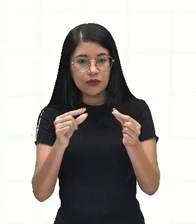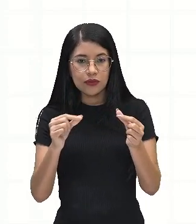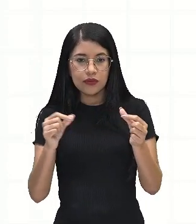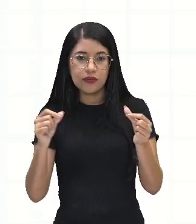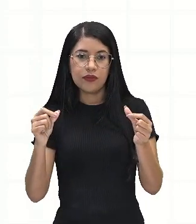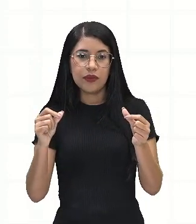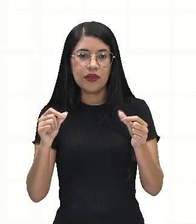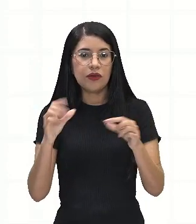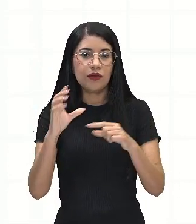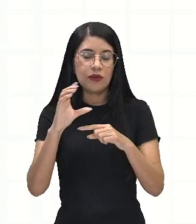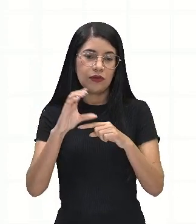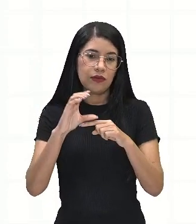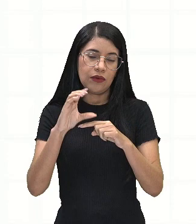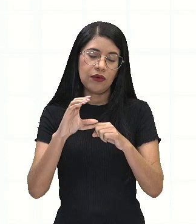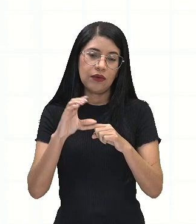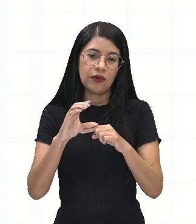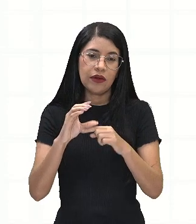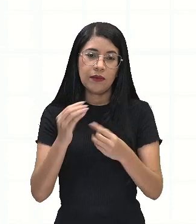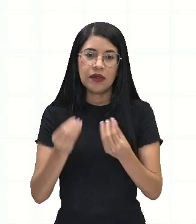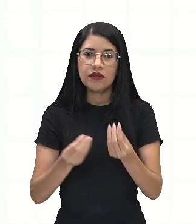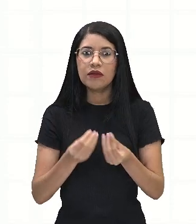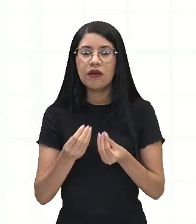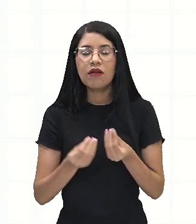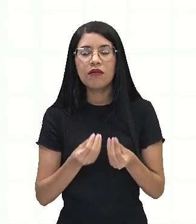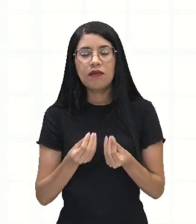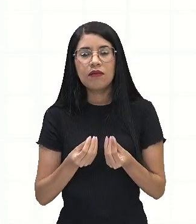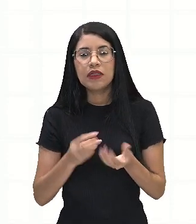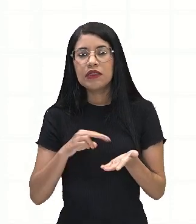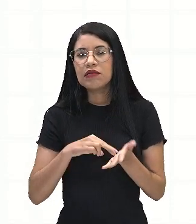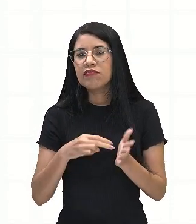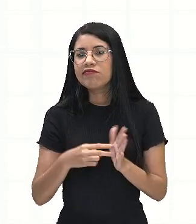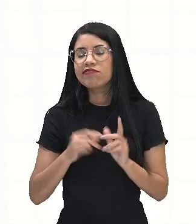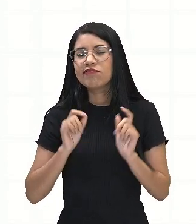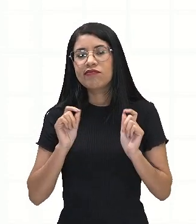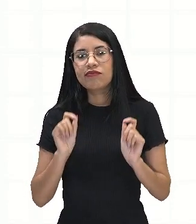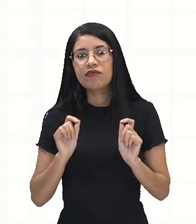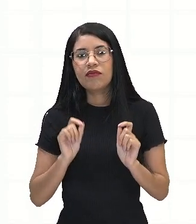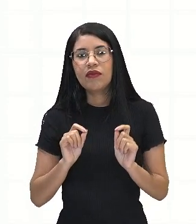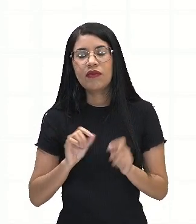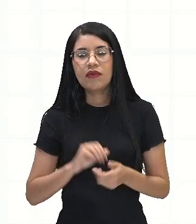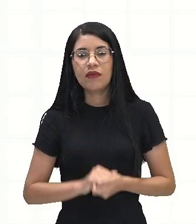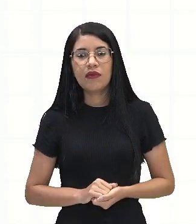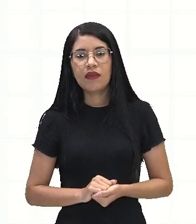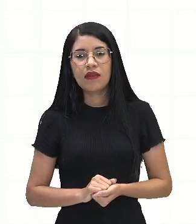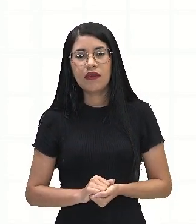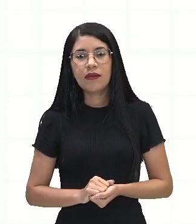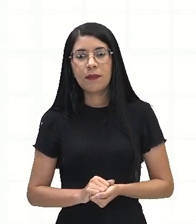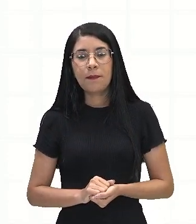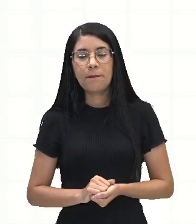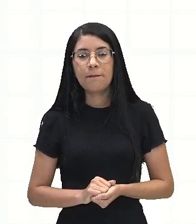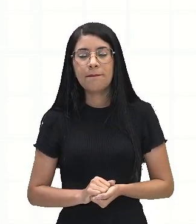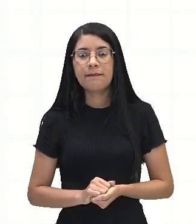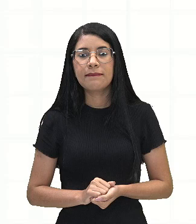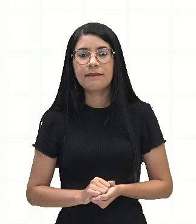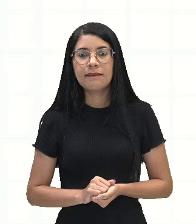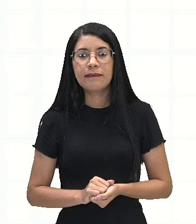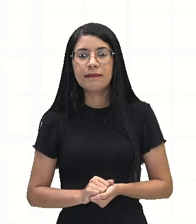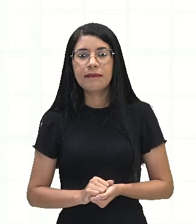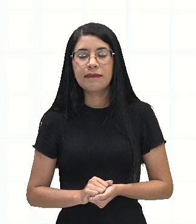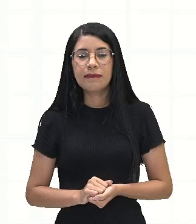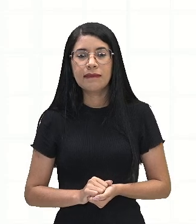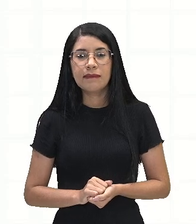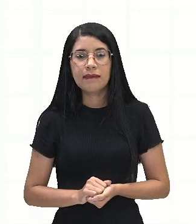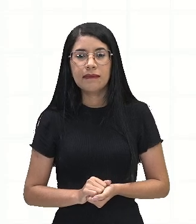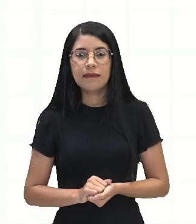de carbono. Professor, o que quer dizer essa palavra sumidouro? Essa palavra quer dizer